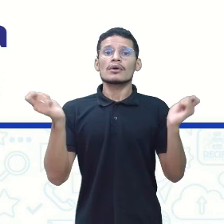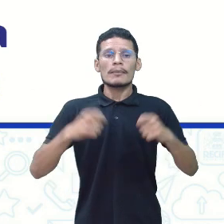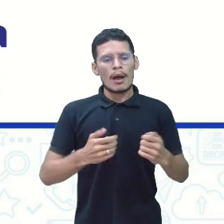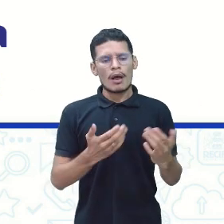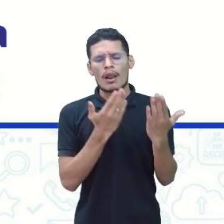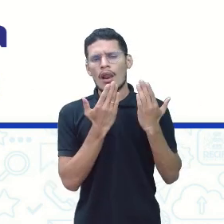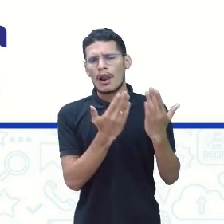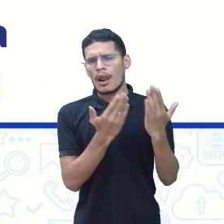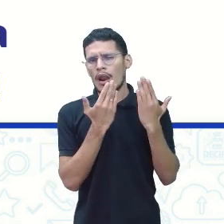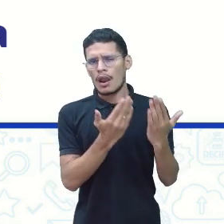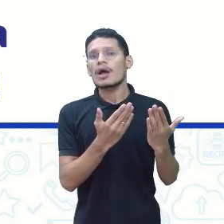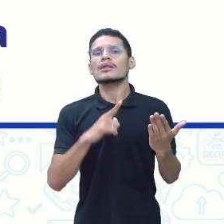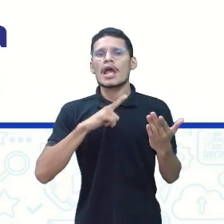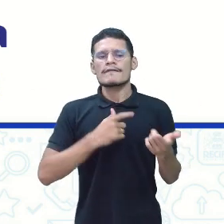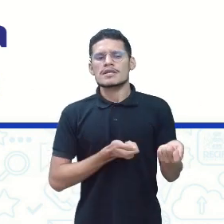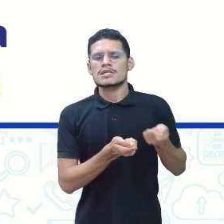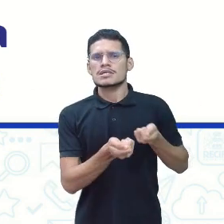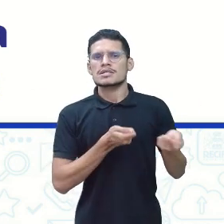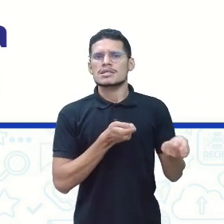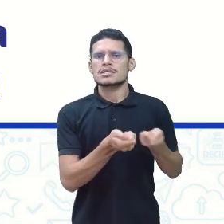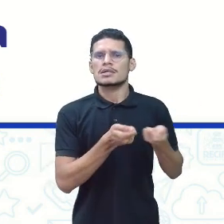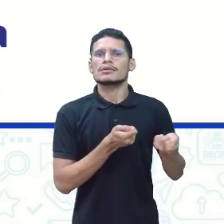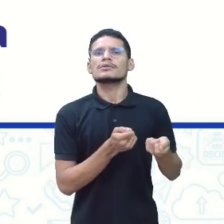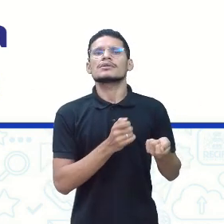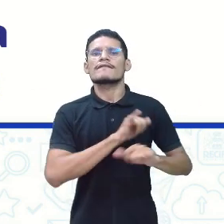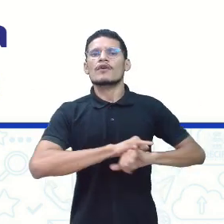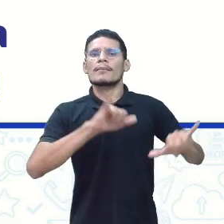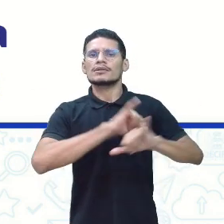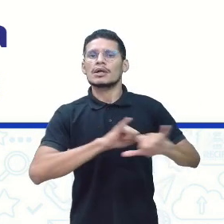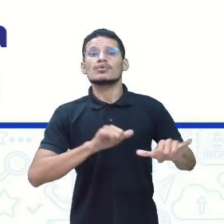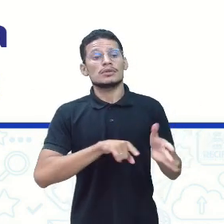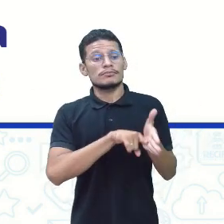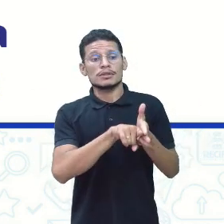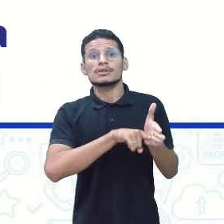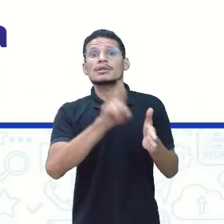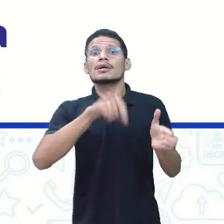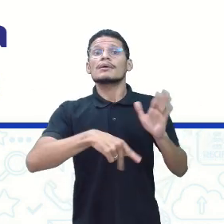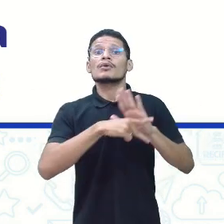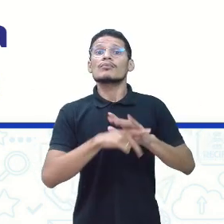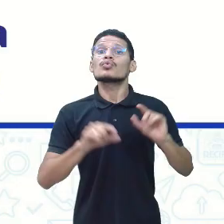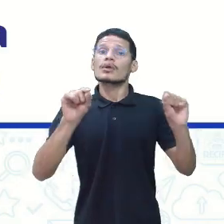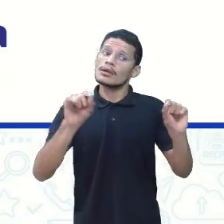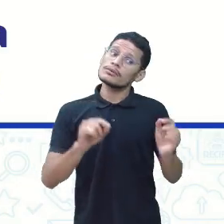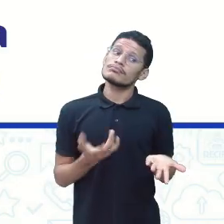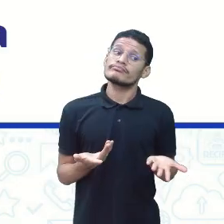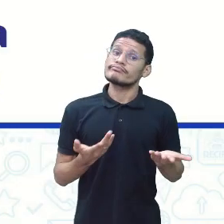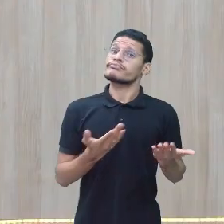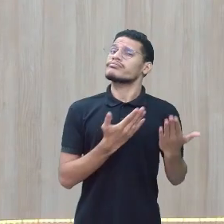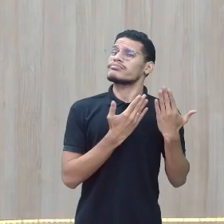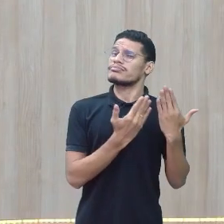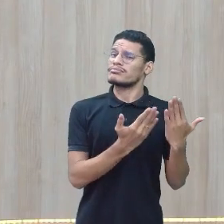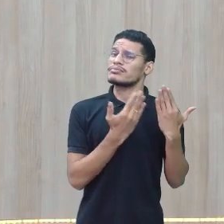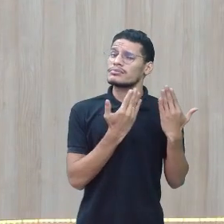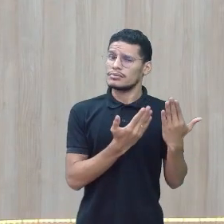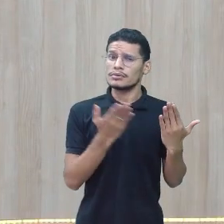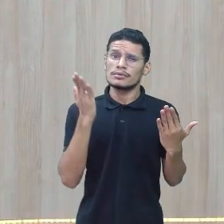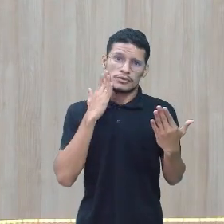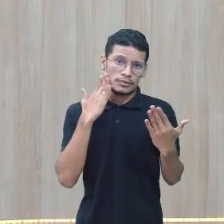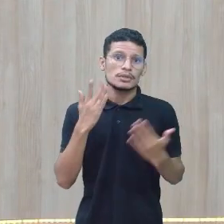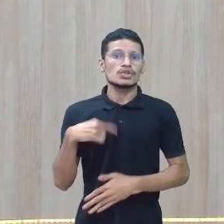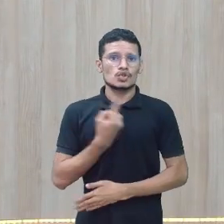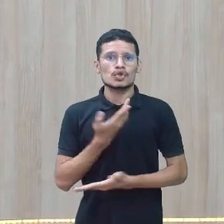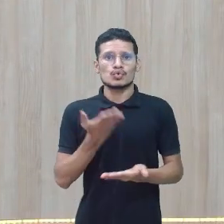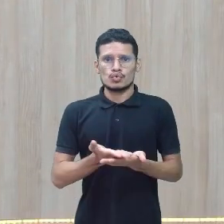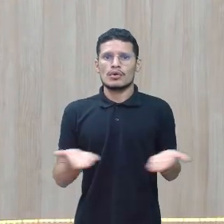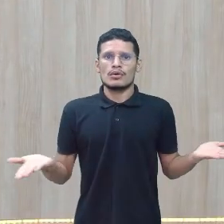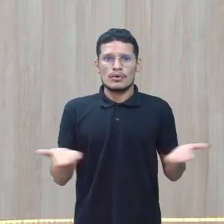desconfiar que houve manipulação das informações e a pesquisa passa a ser tendenciosa. Então, foi o que a gente viu agora. A gente